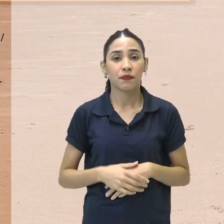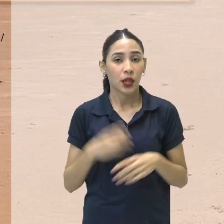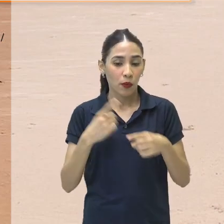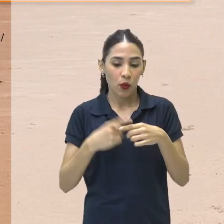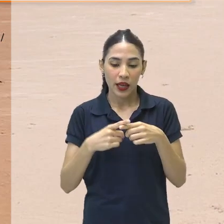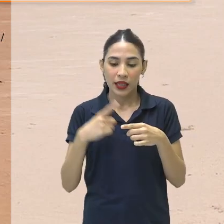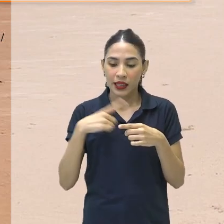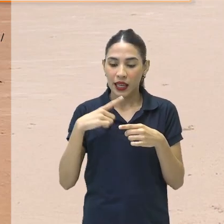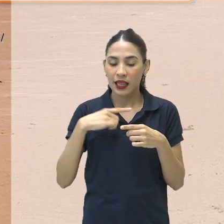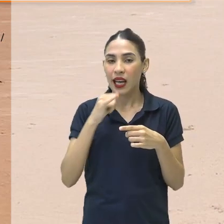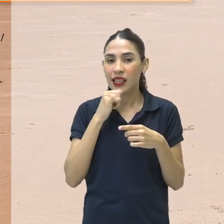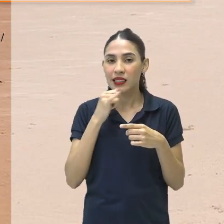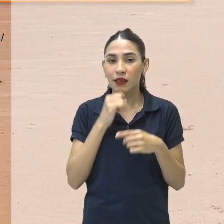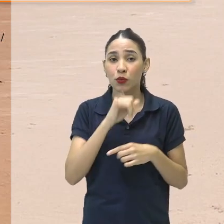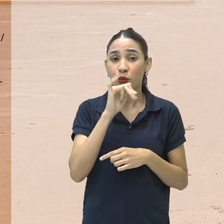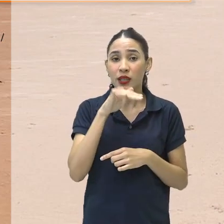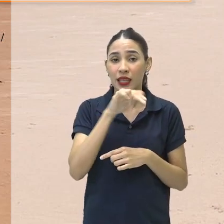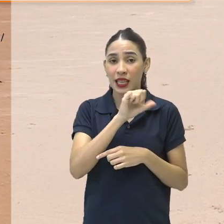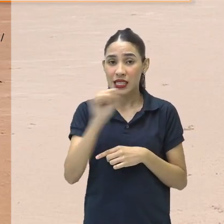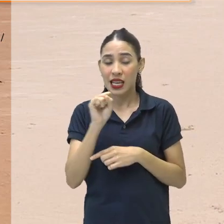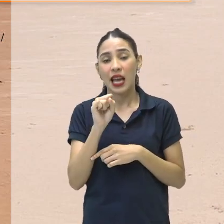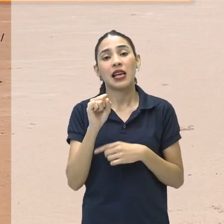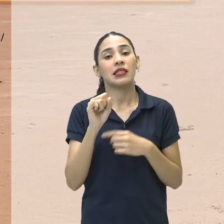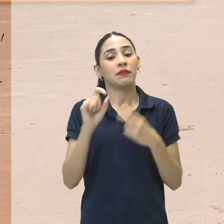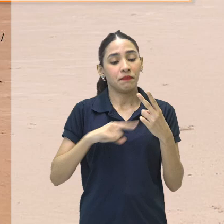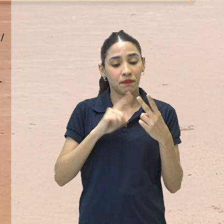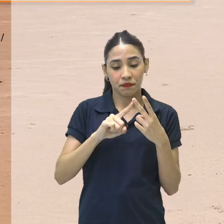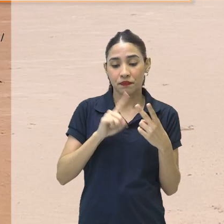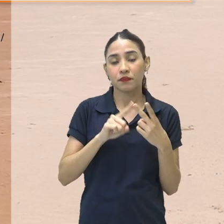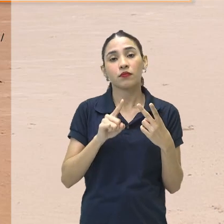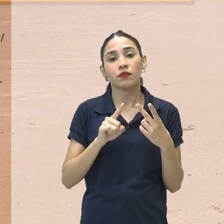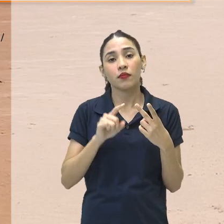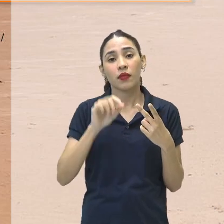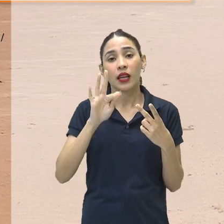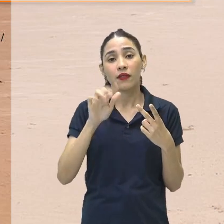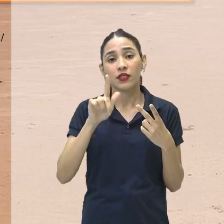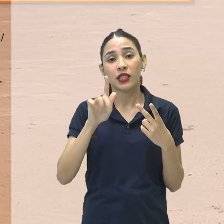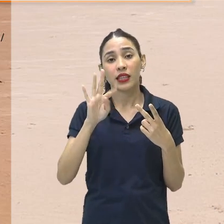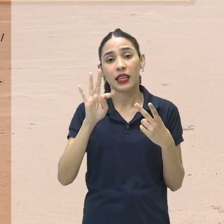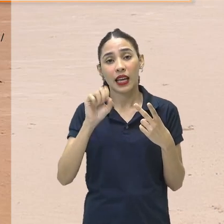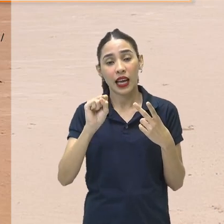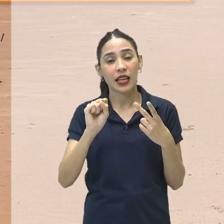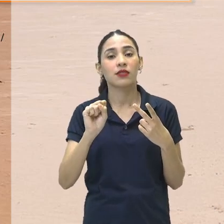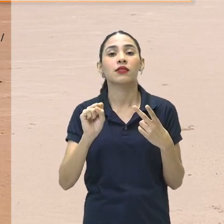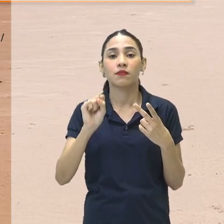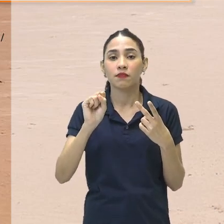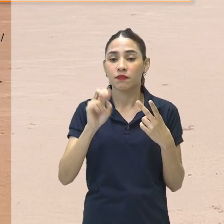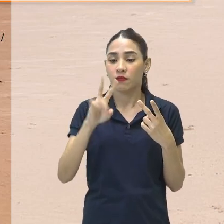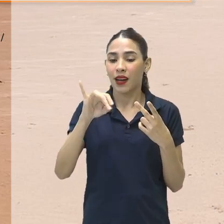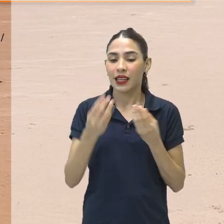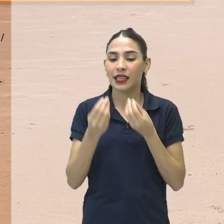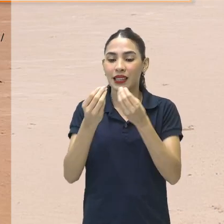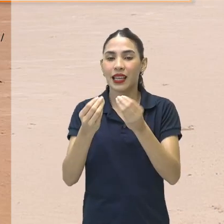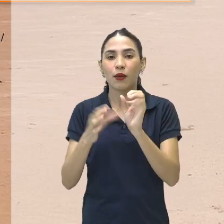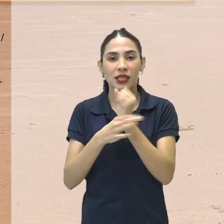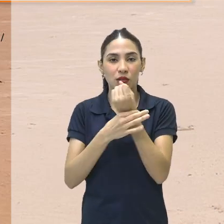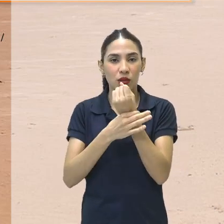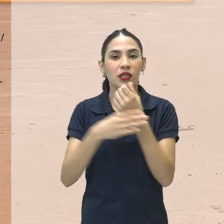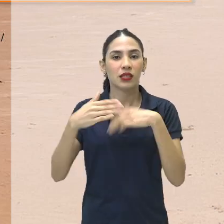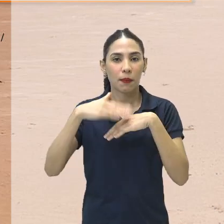a contribuição para o INSS, existe a contribuição ali para o FGTS, que dá uma proteção para